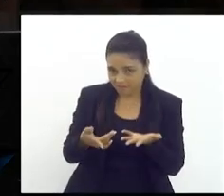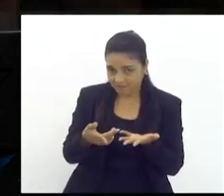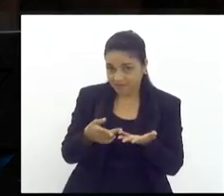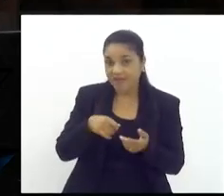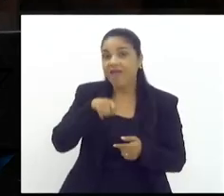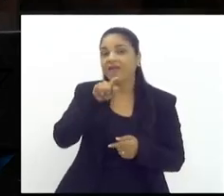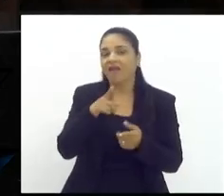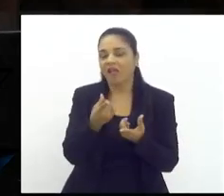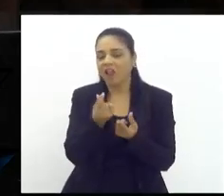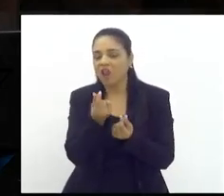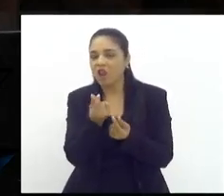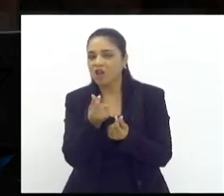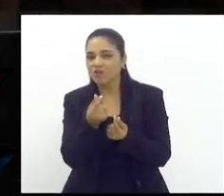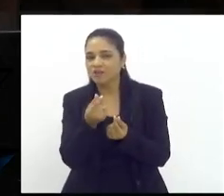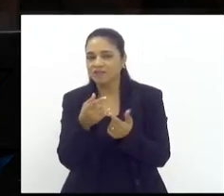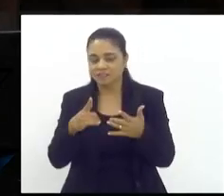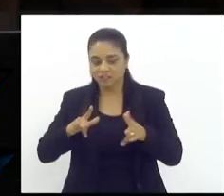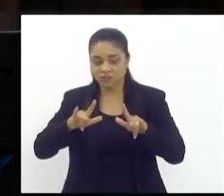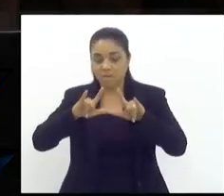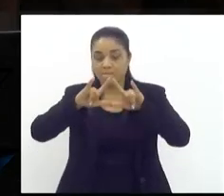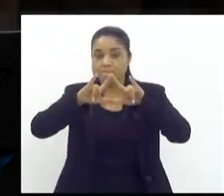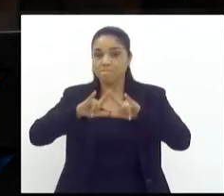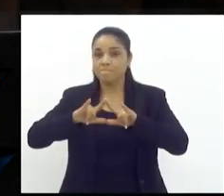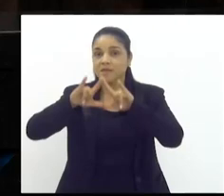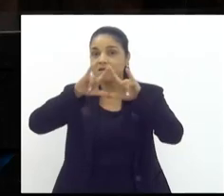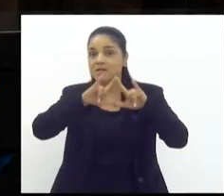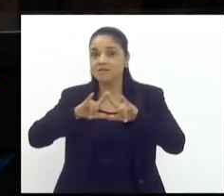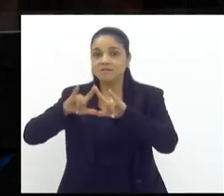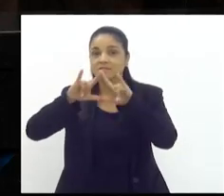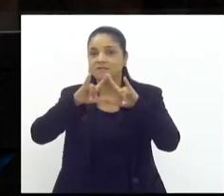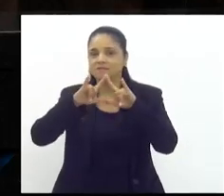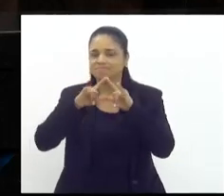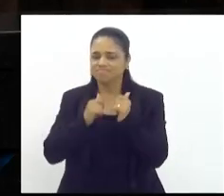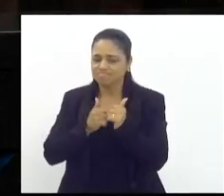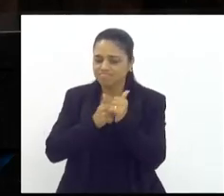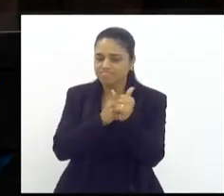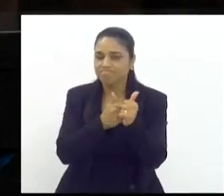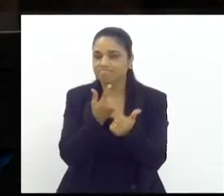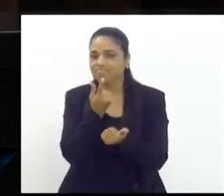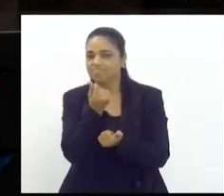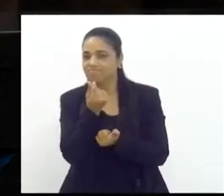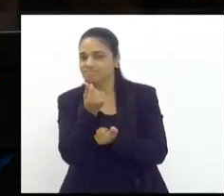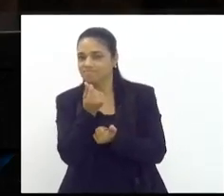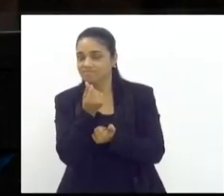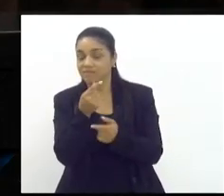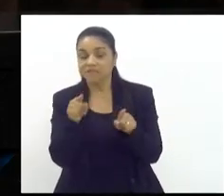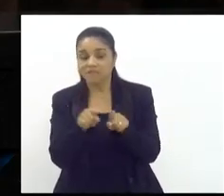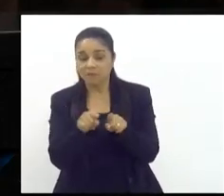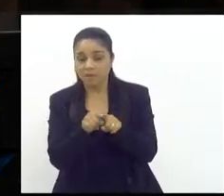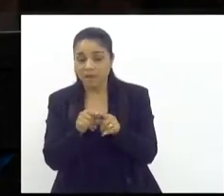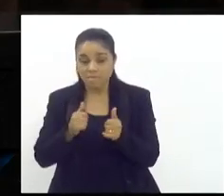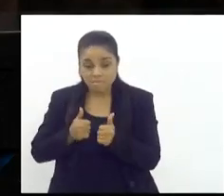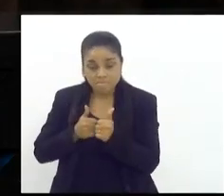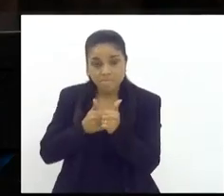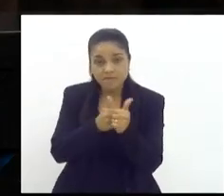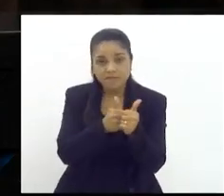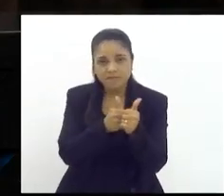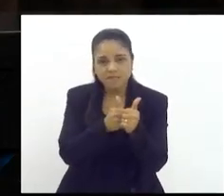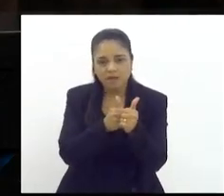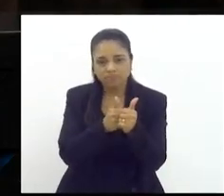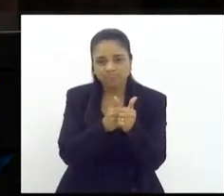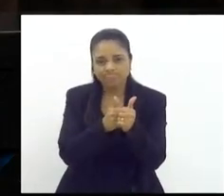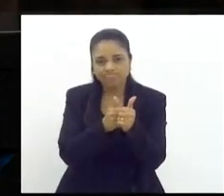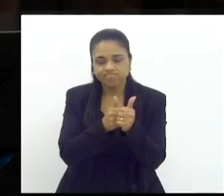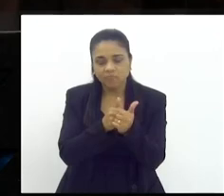lucra com as milícias perseguindo o dinheiro que persiga A Origem